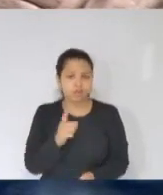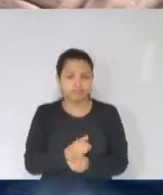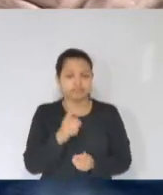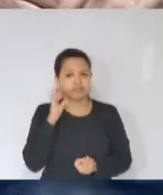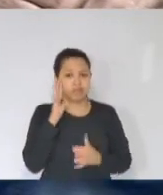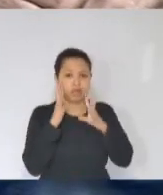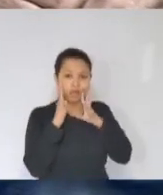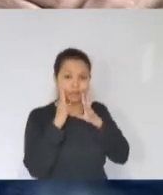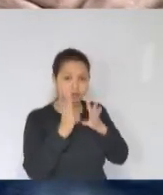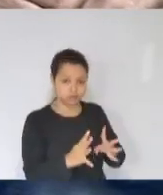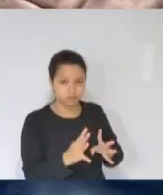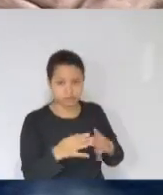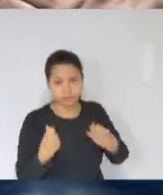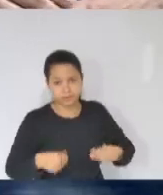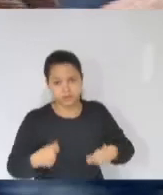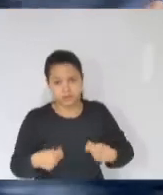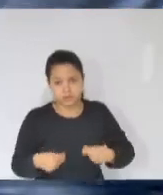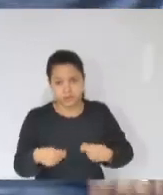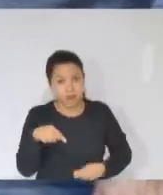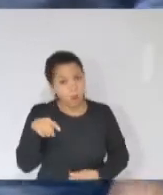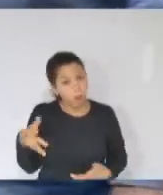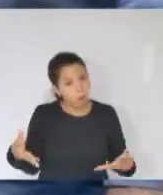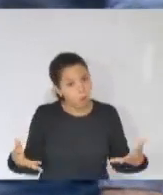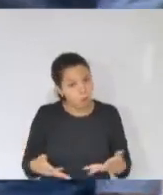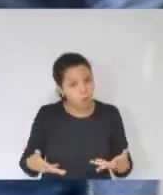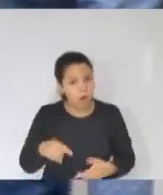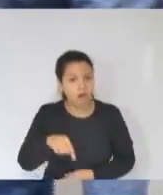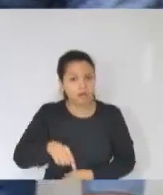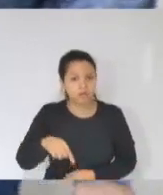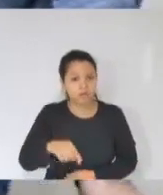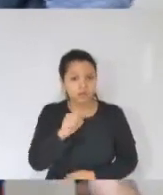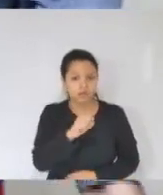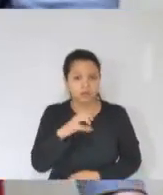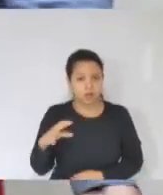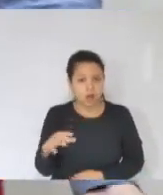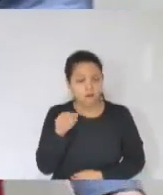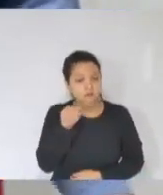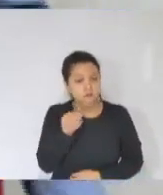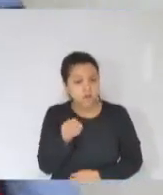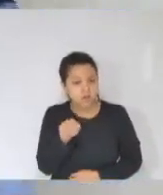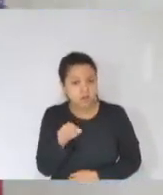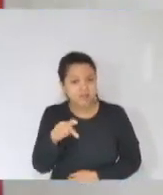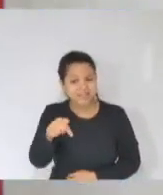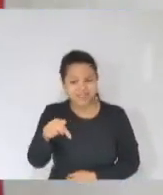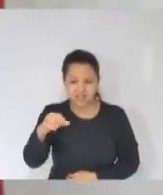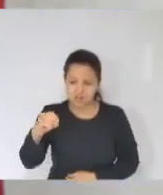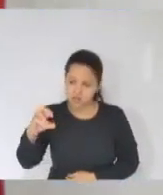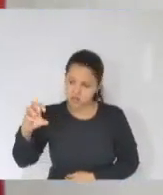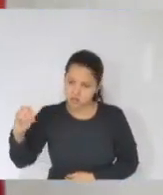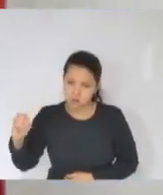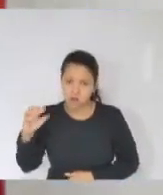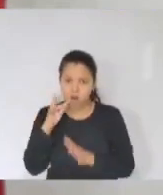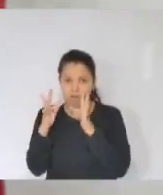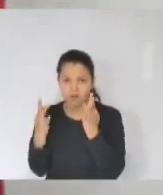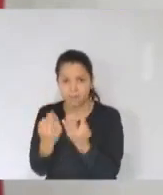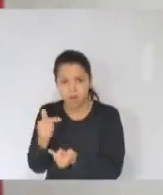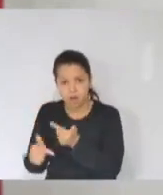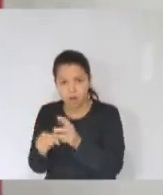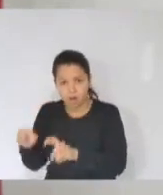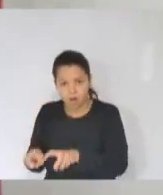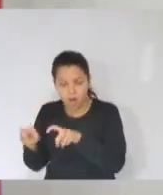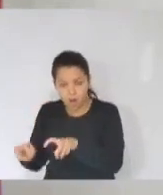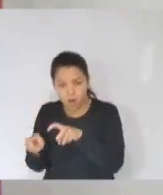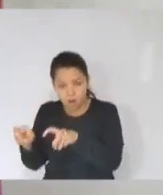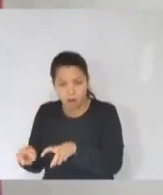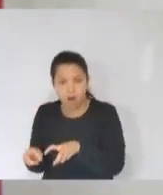Hoje, aqui em Santa Catarina, você mexer com 700 famílias de agricultor familiar, vamos colocar onde,